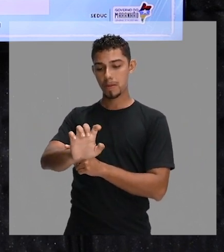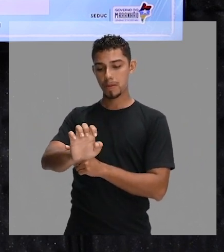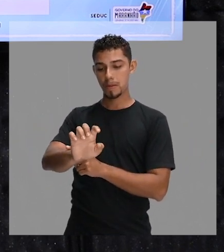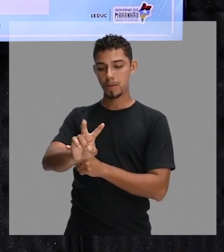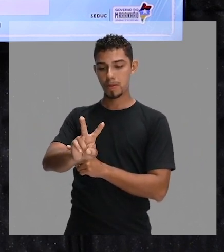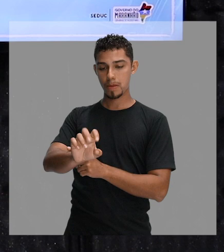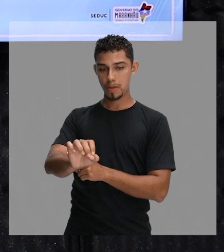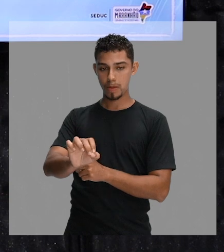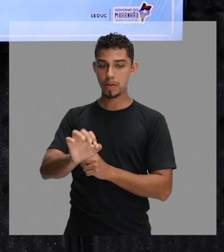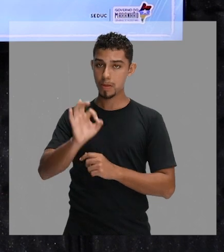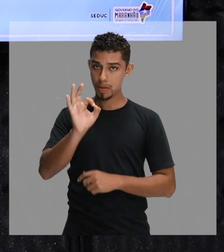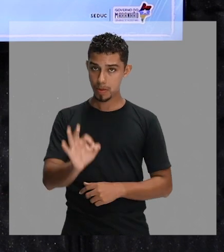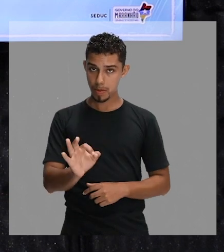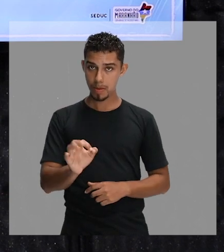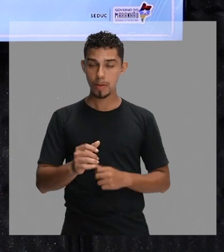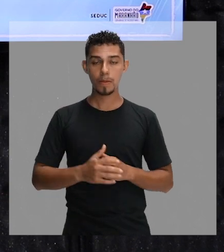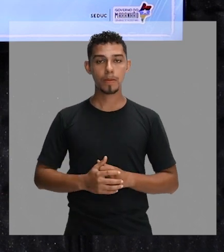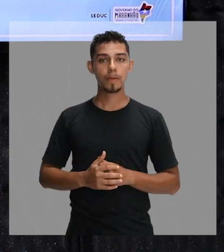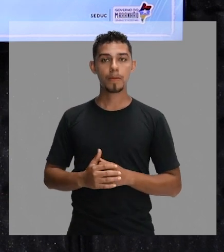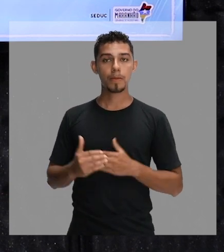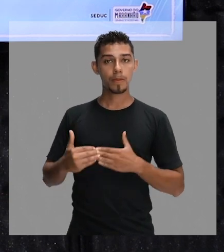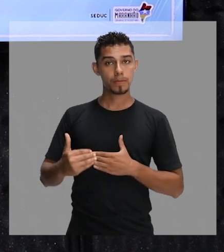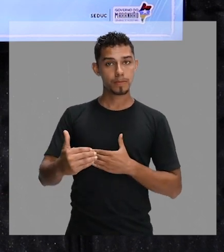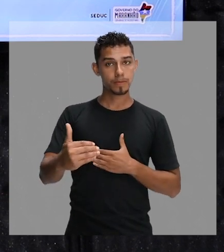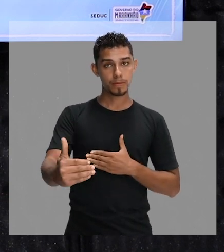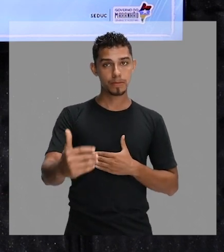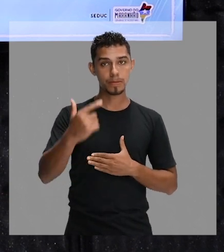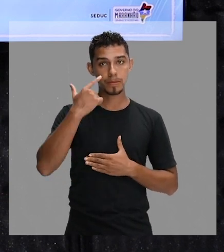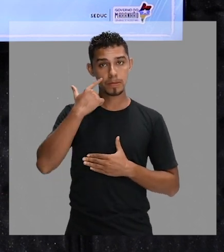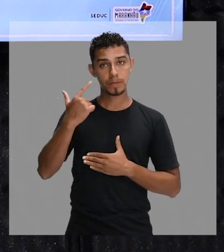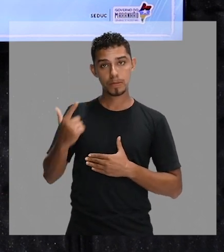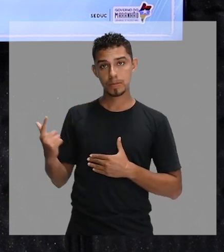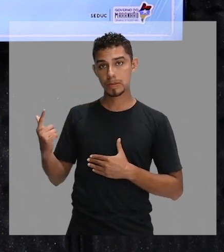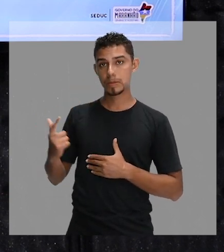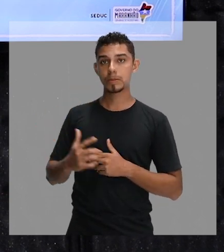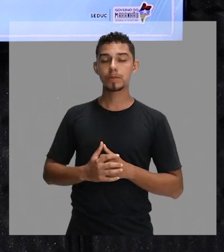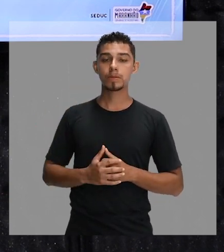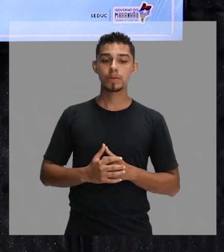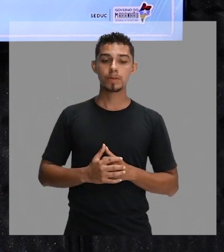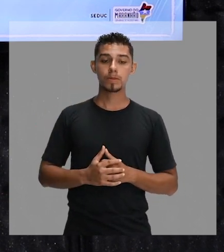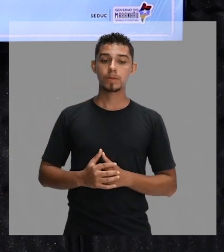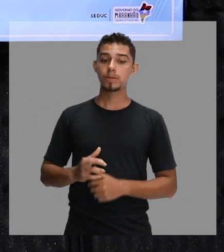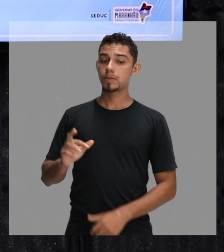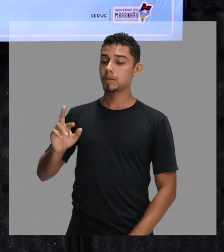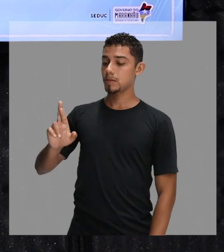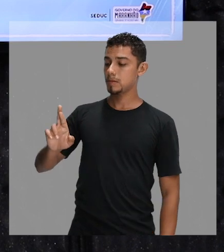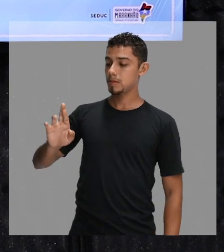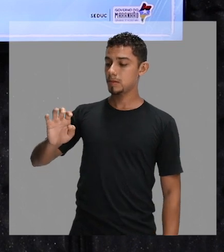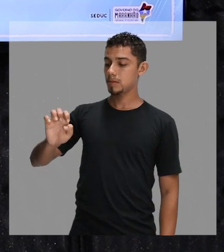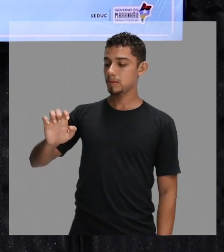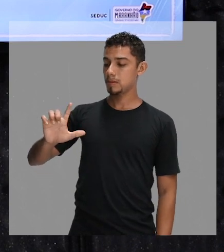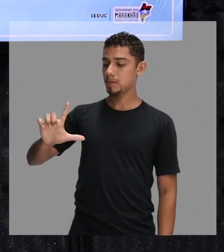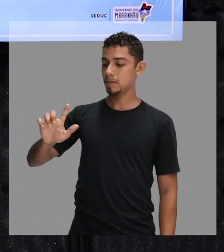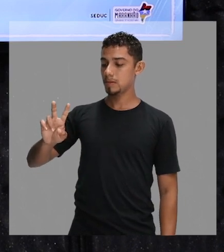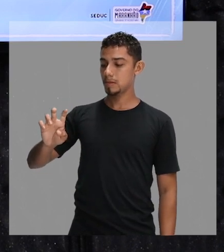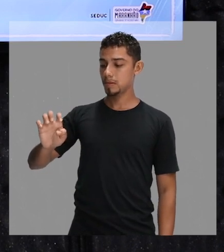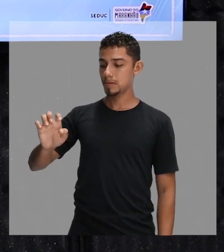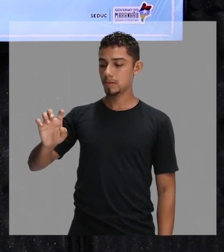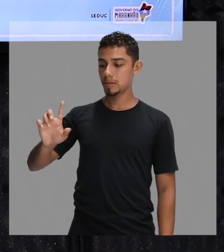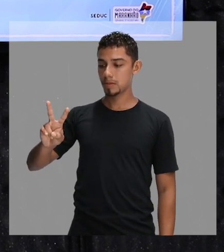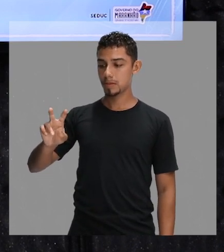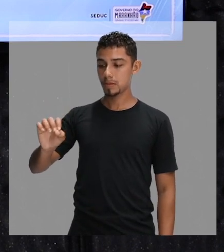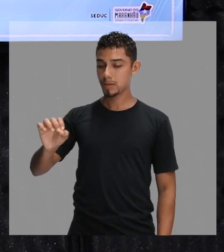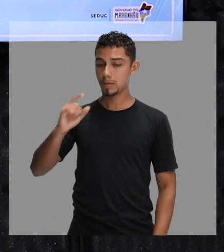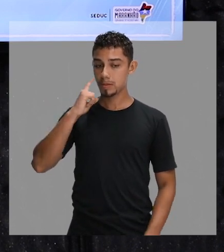certo? Vamos avançar. O relevo, ele é resultado da ação de diversos